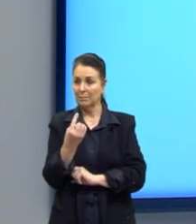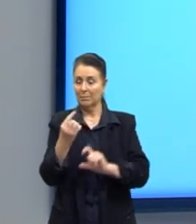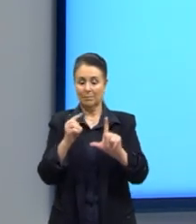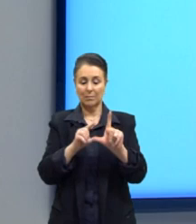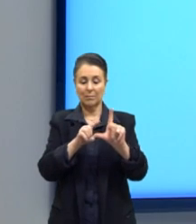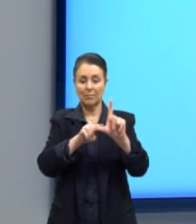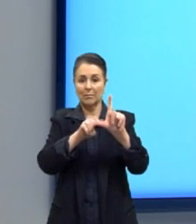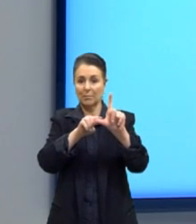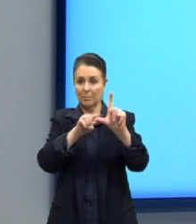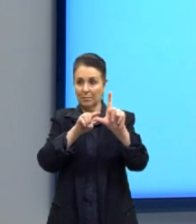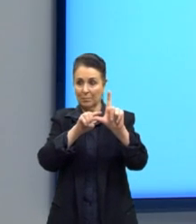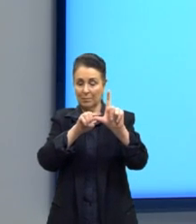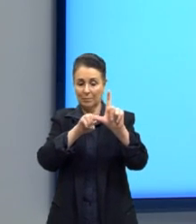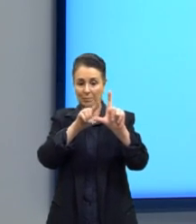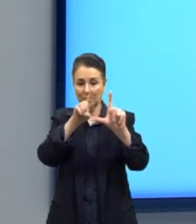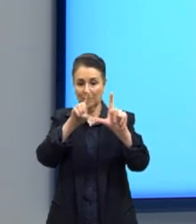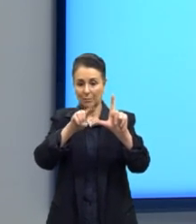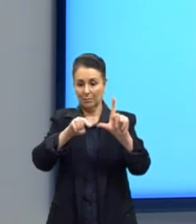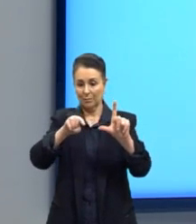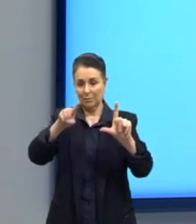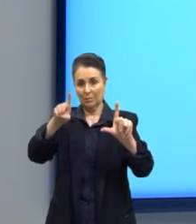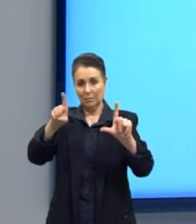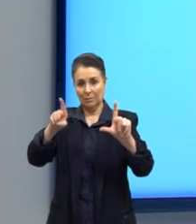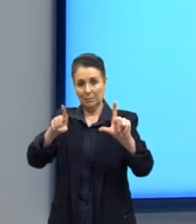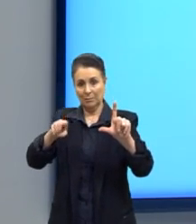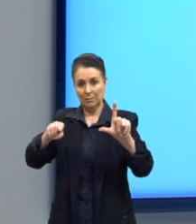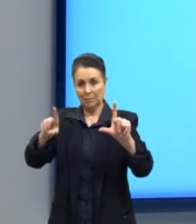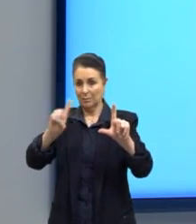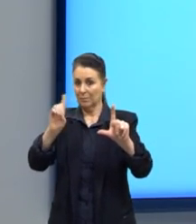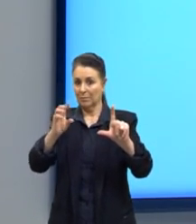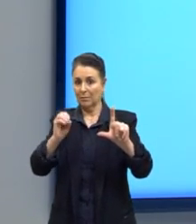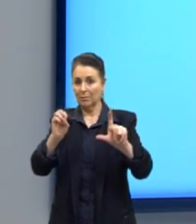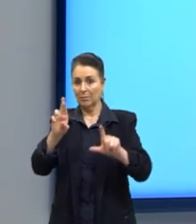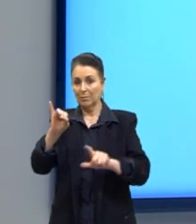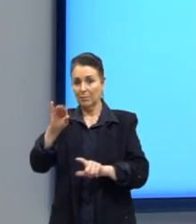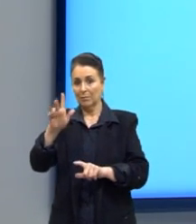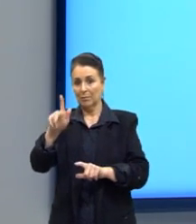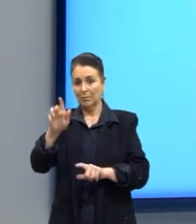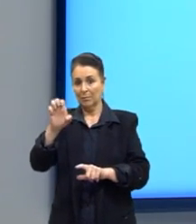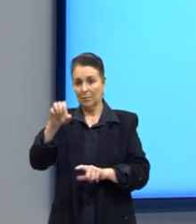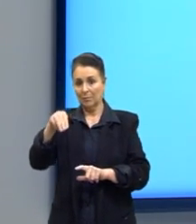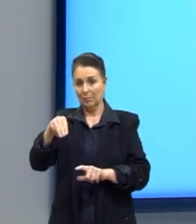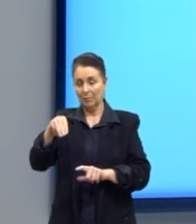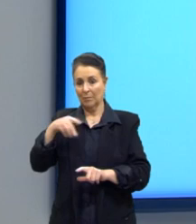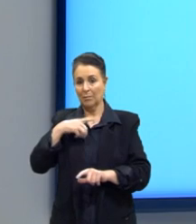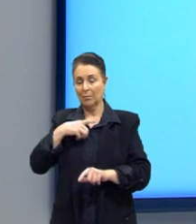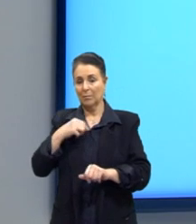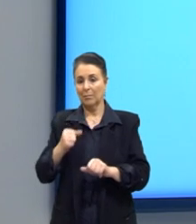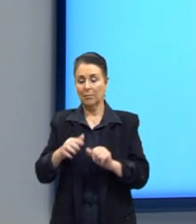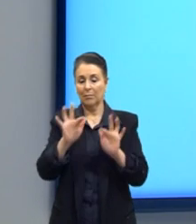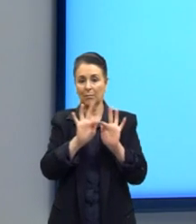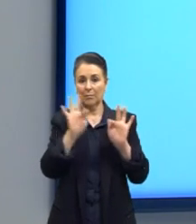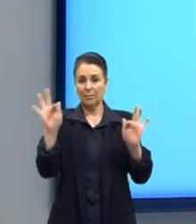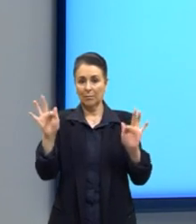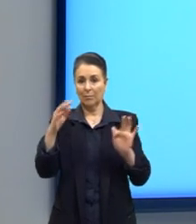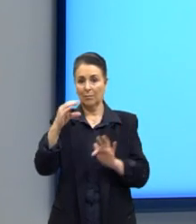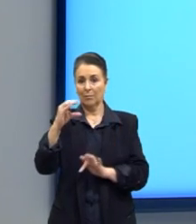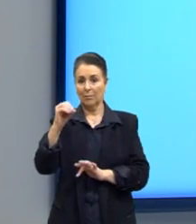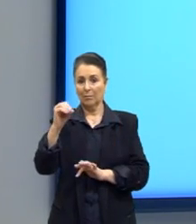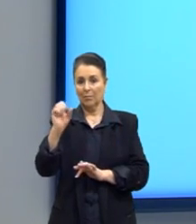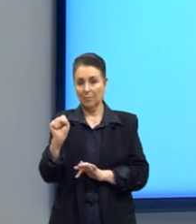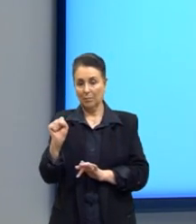vai passar né Por algum ponto que não seja a origem nesse caso aqui a gente teria Nossa função cosseno